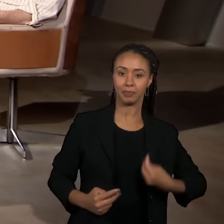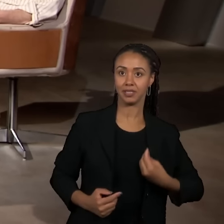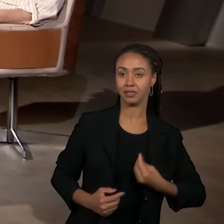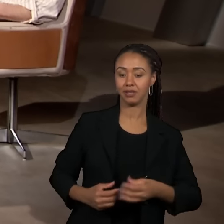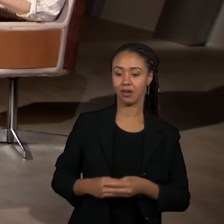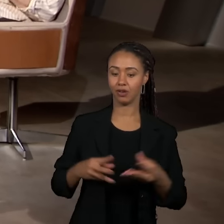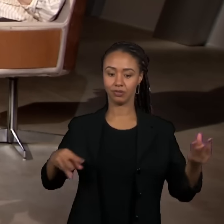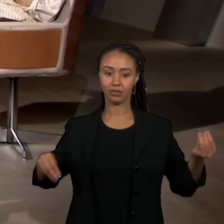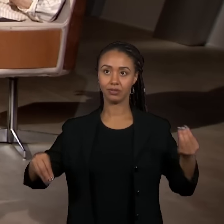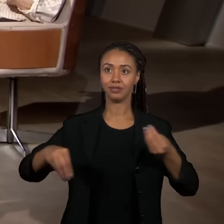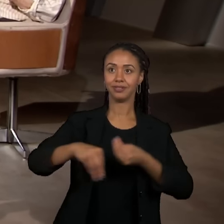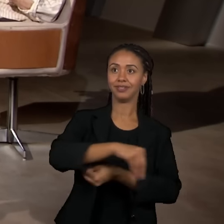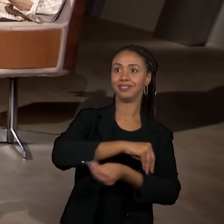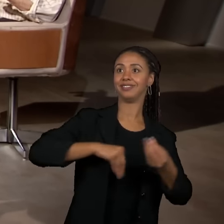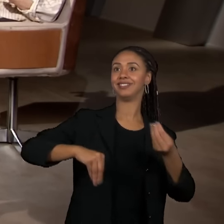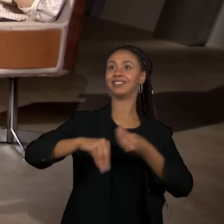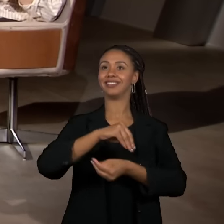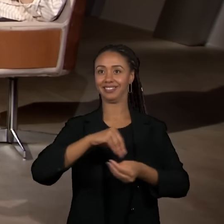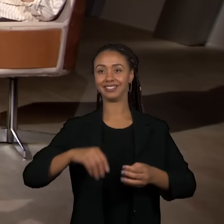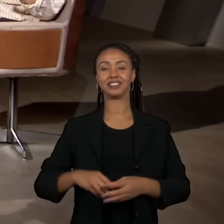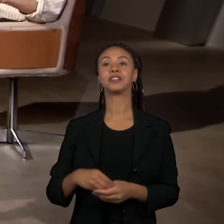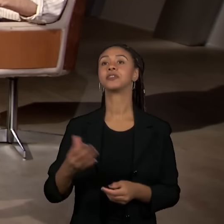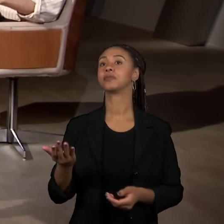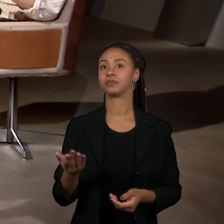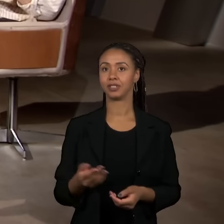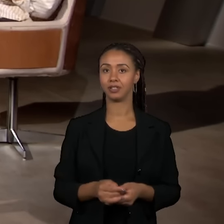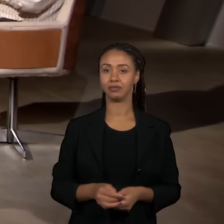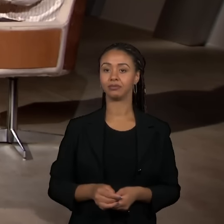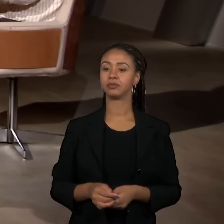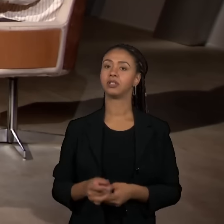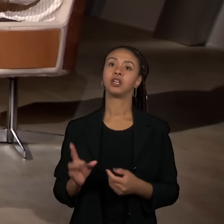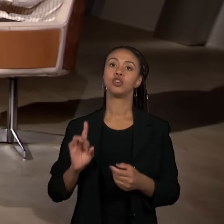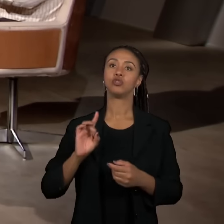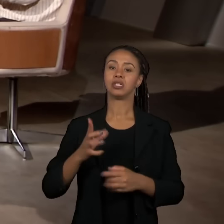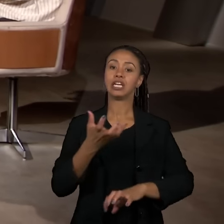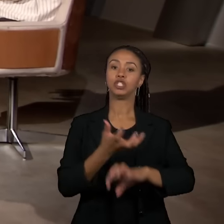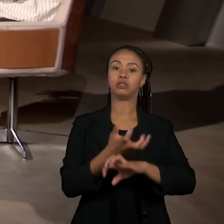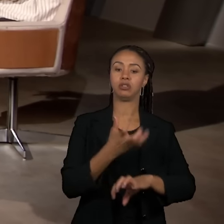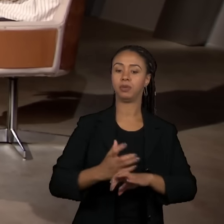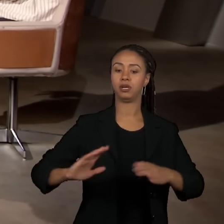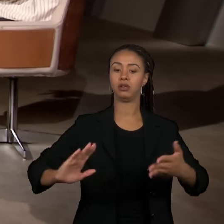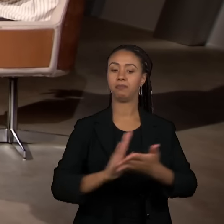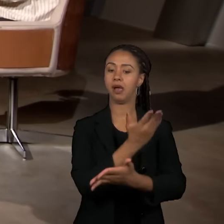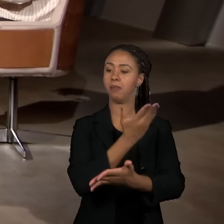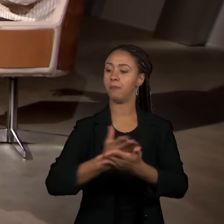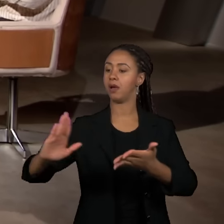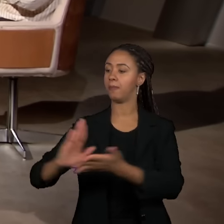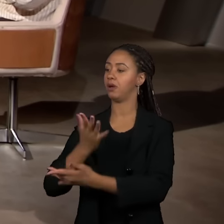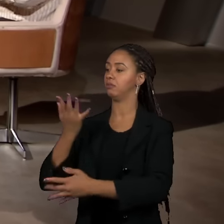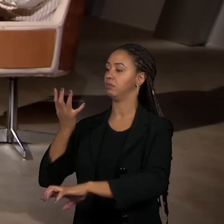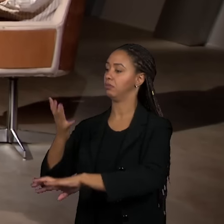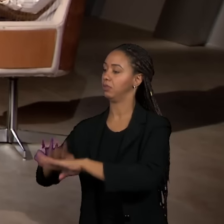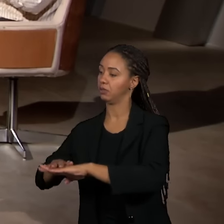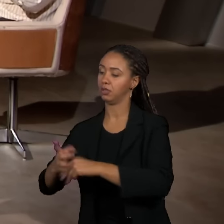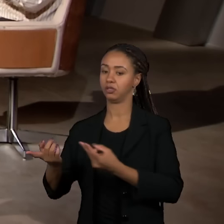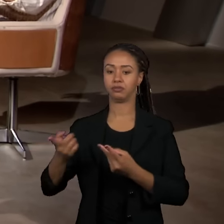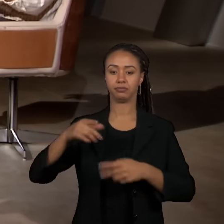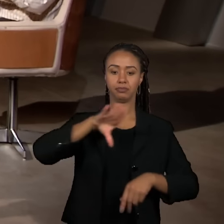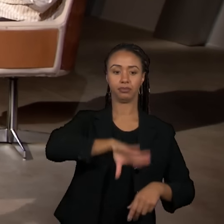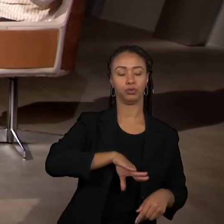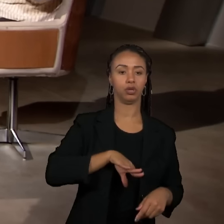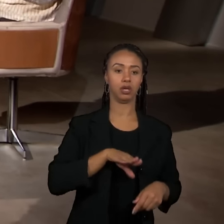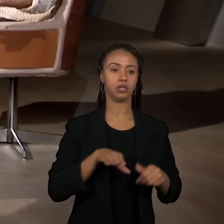conteúdo porque quando você faz um projeto não é só matemática não é só ciência não é só português né isso quando você faz um